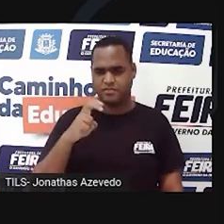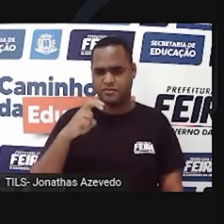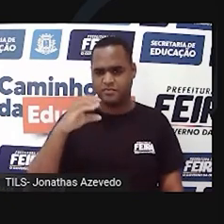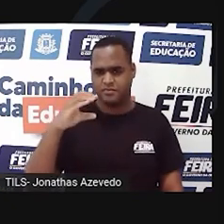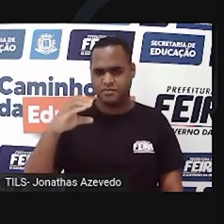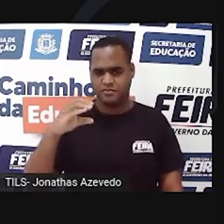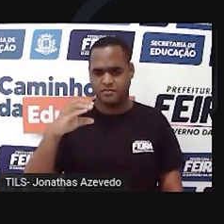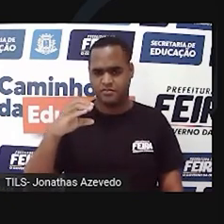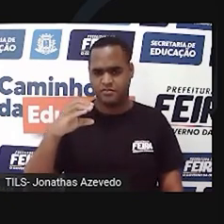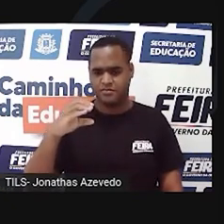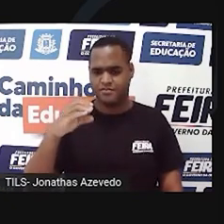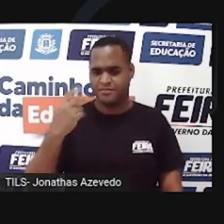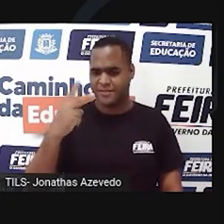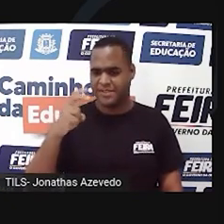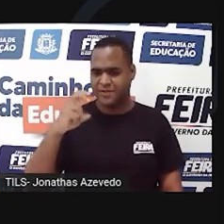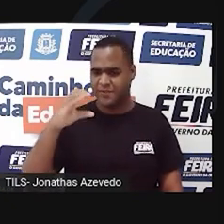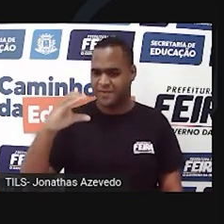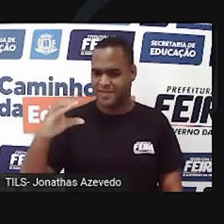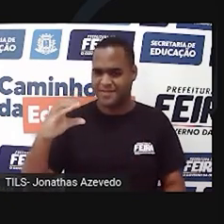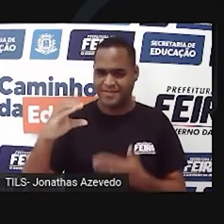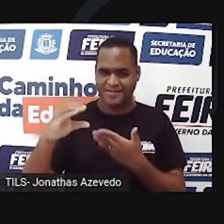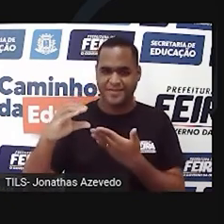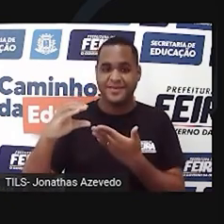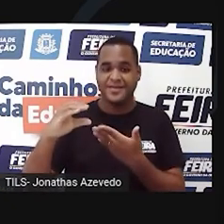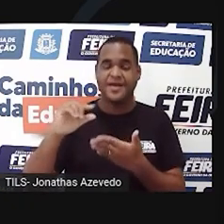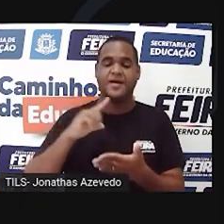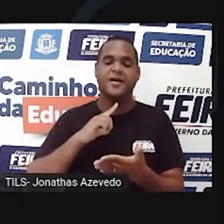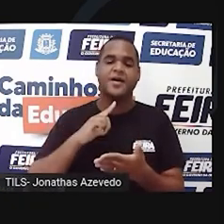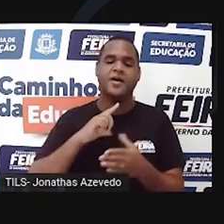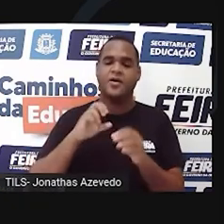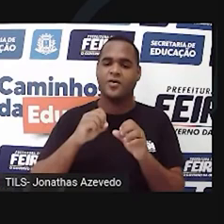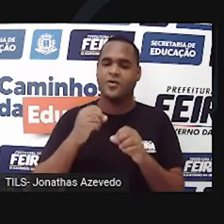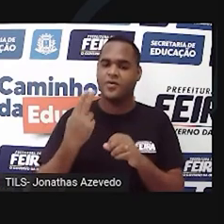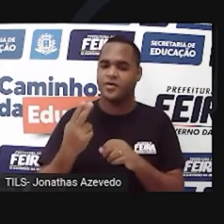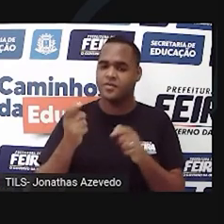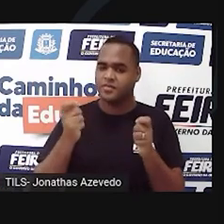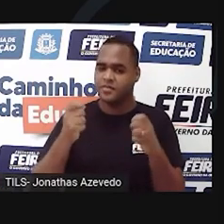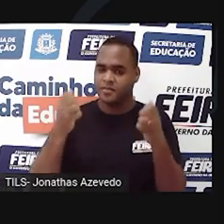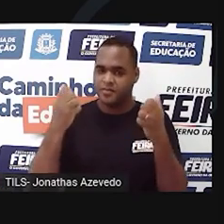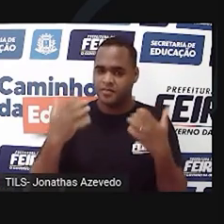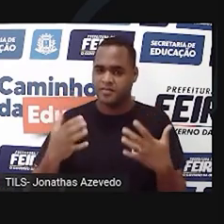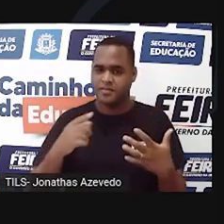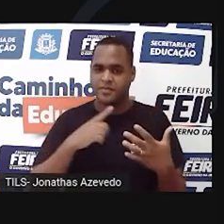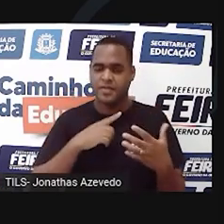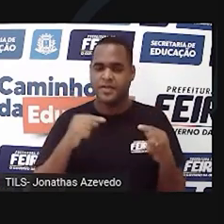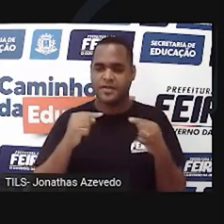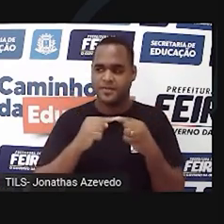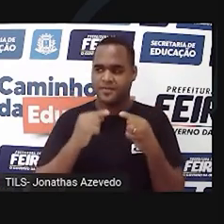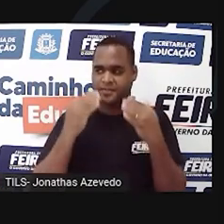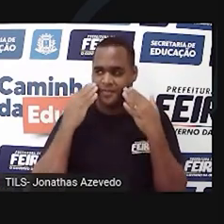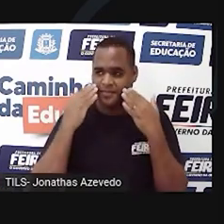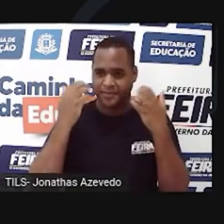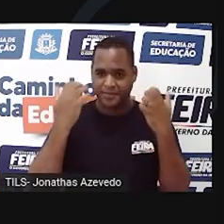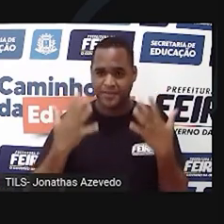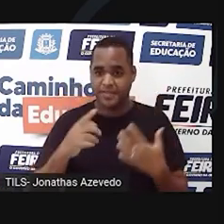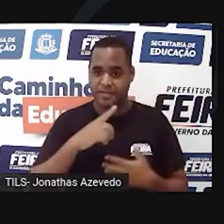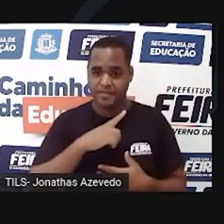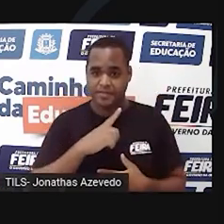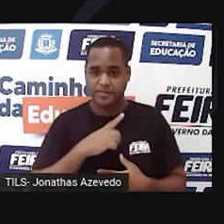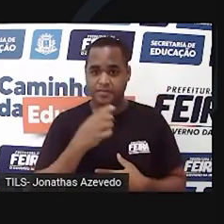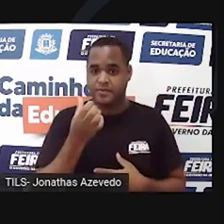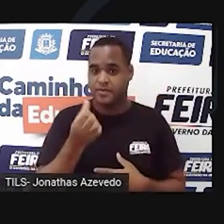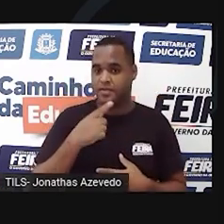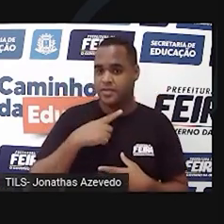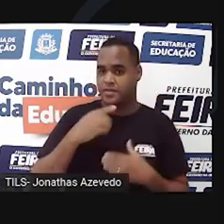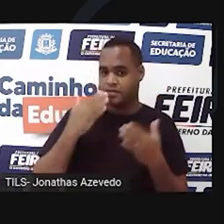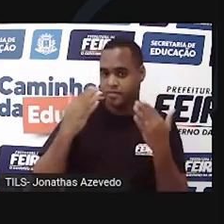graus Celsius. Ou seja, o Celsius é representado pela letra C. E o Fahrenheit é